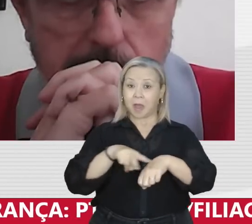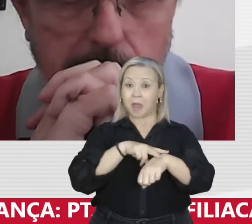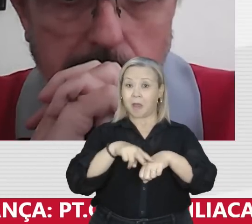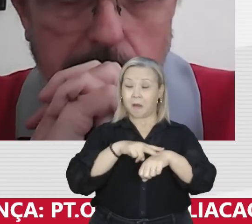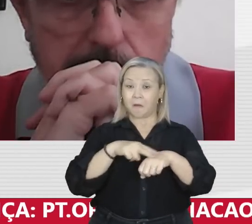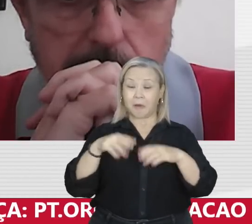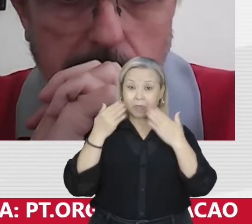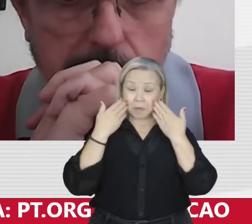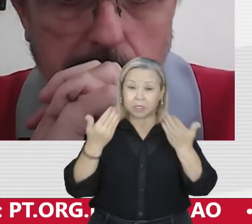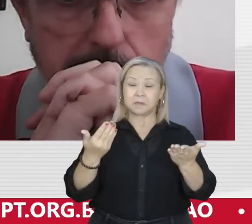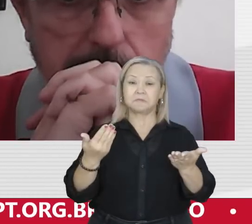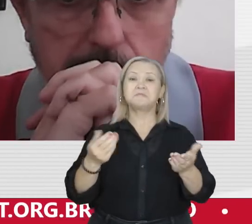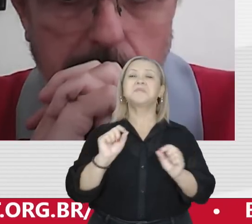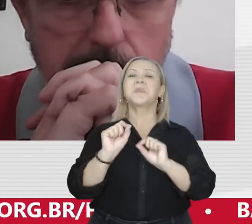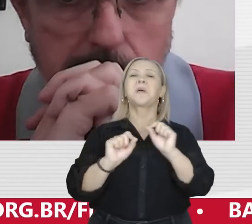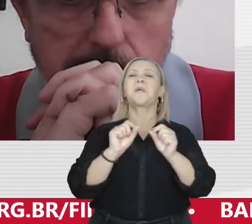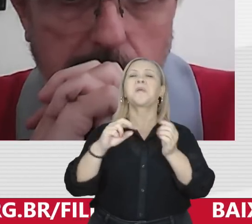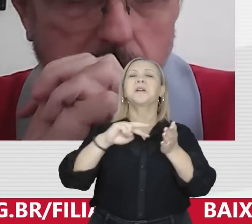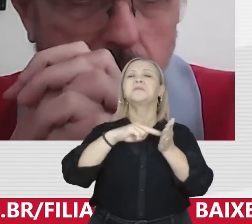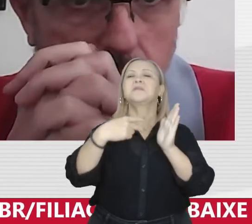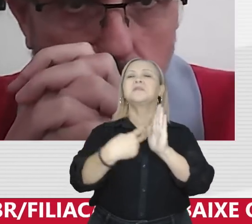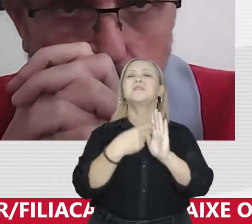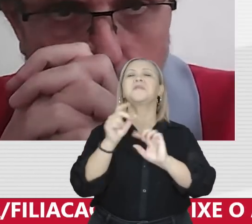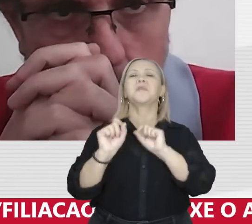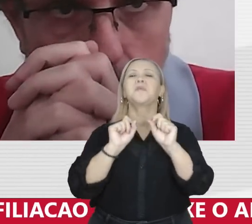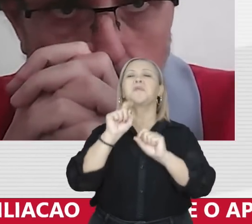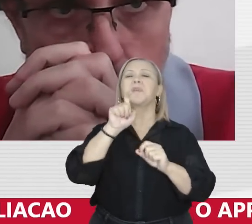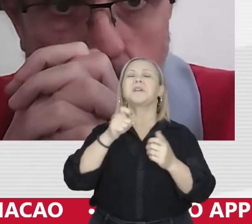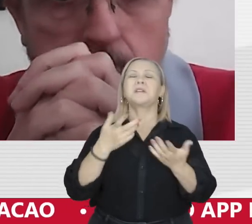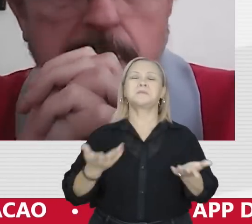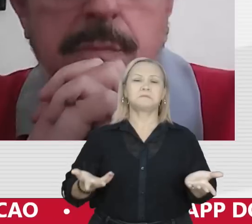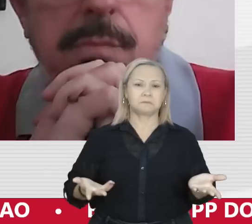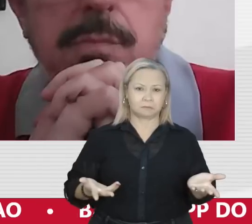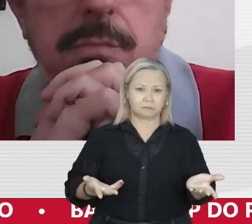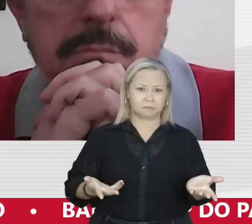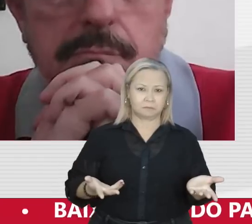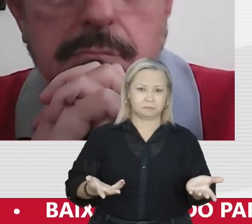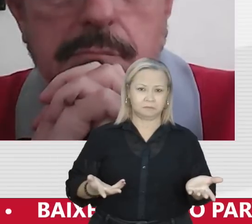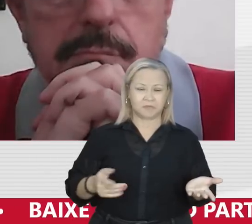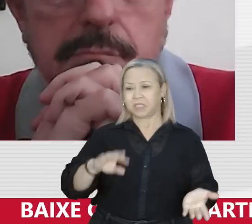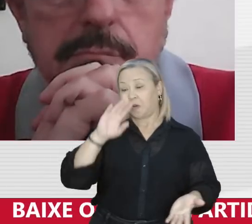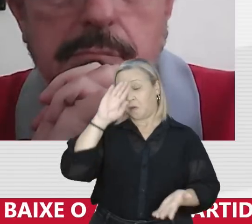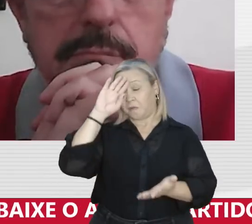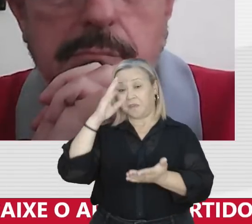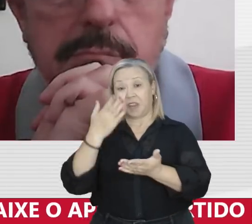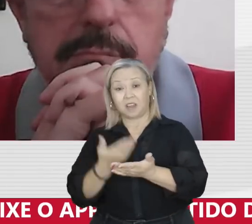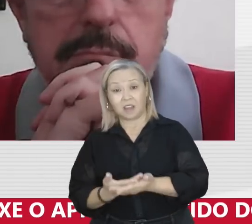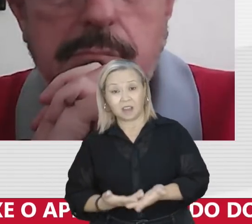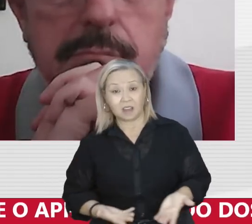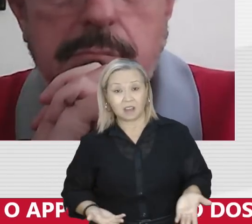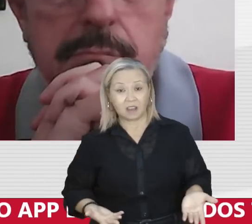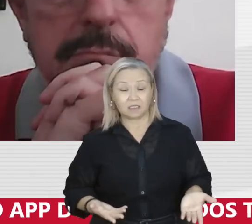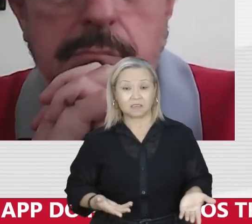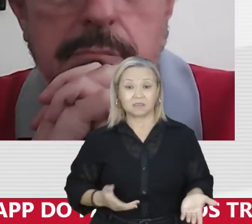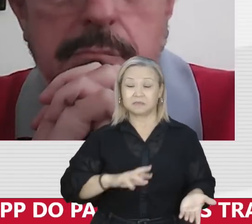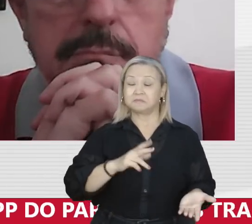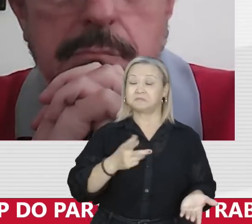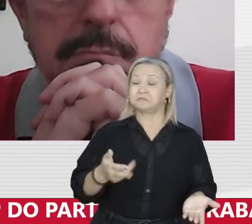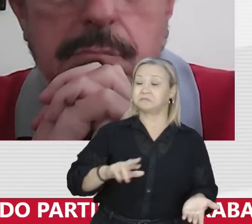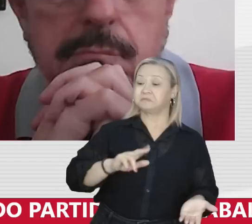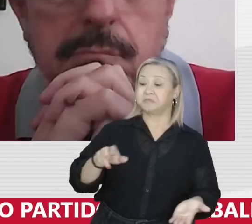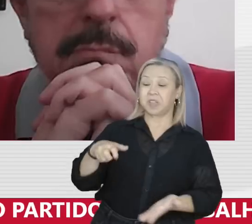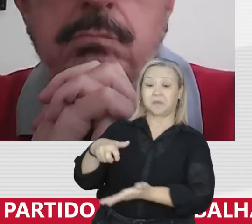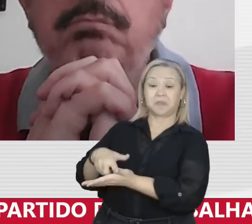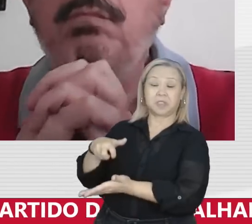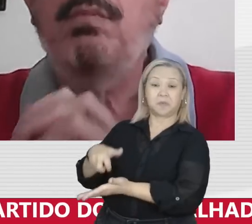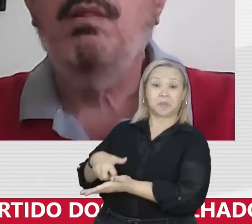que simboliza isso? Você acha que isso aí significa, eles já estão confiantes na impunidade, que não vai ocorrer nada? O que você acredita nisso?